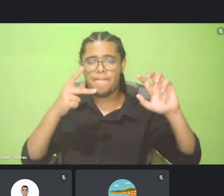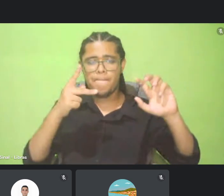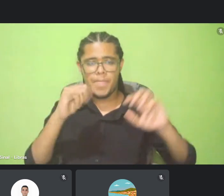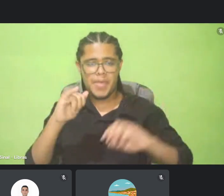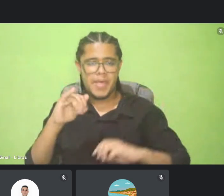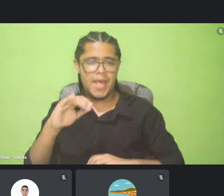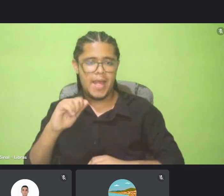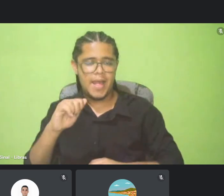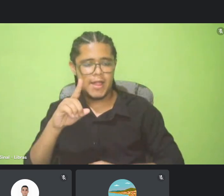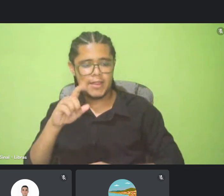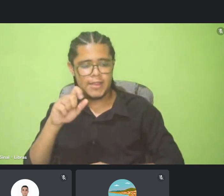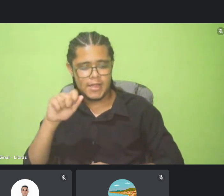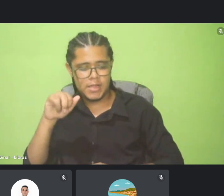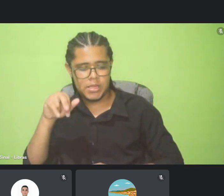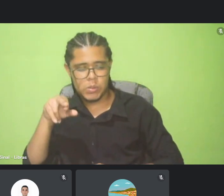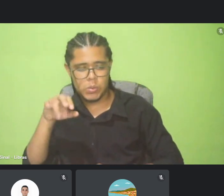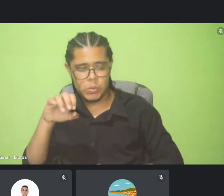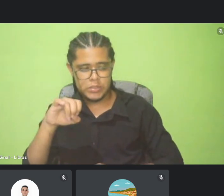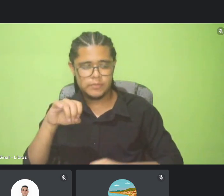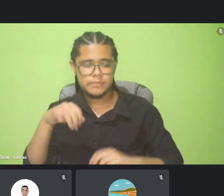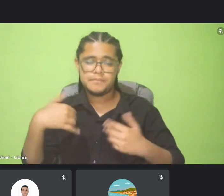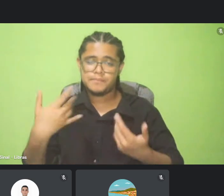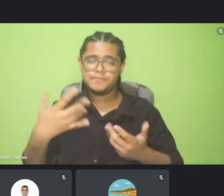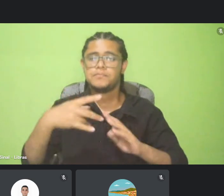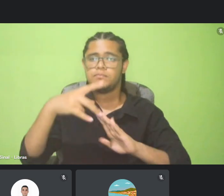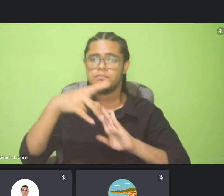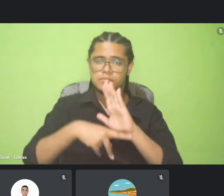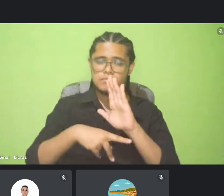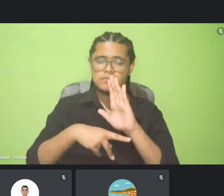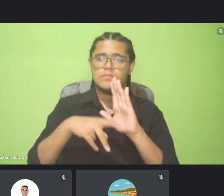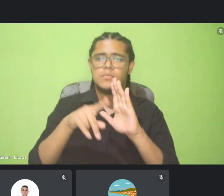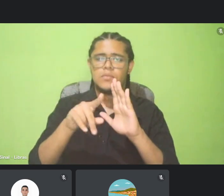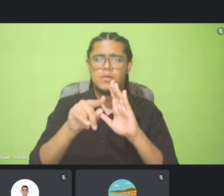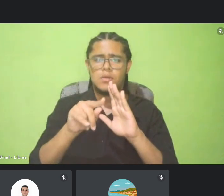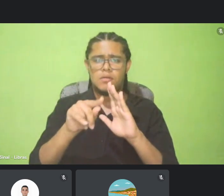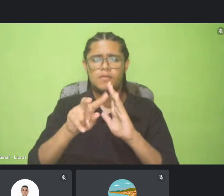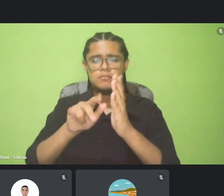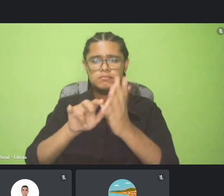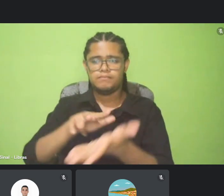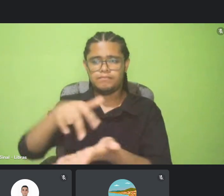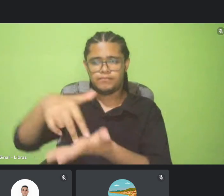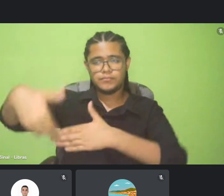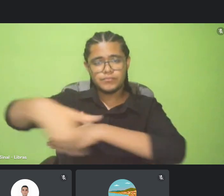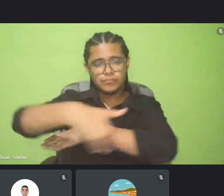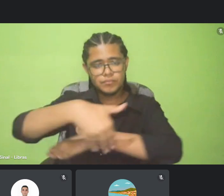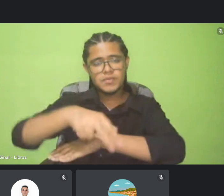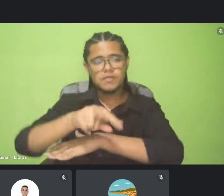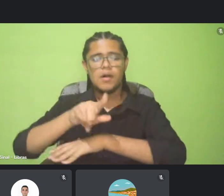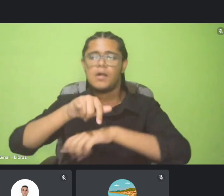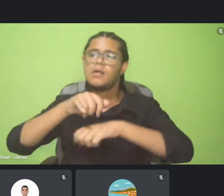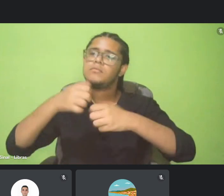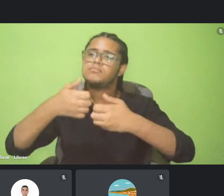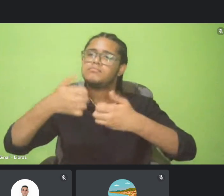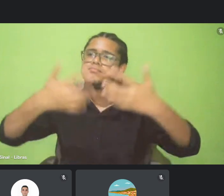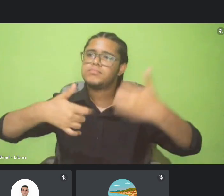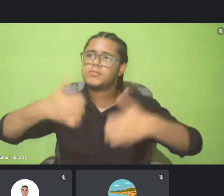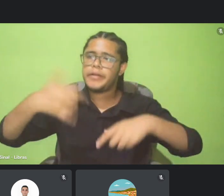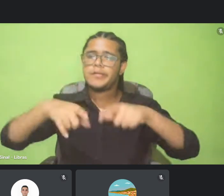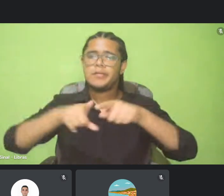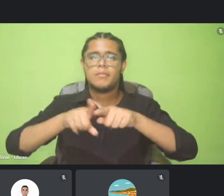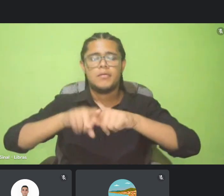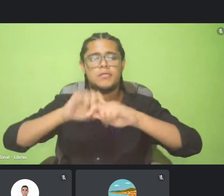além de que a gente está ali na Rua da Misericórdia, onde a gente vai ministrar oficinas para as pessoas em situação de rua,